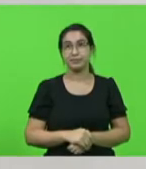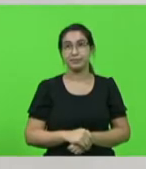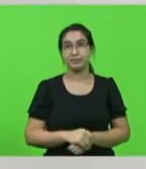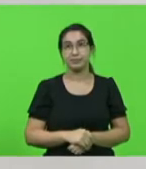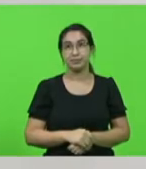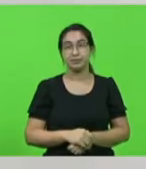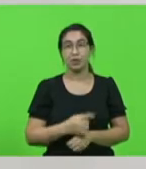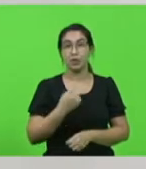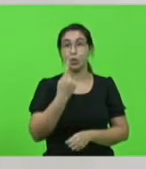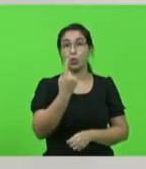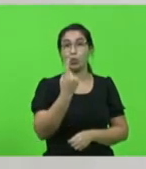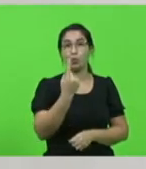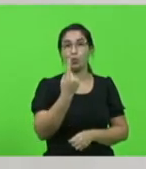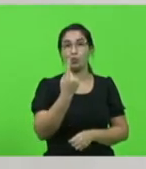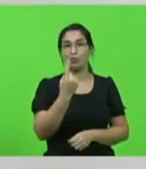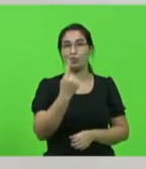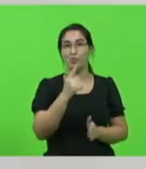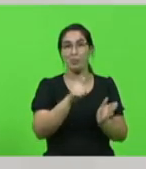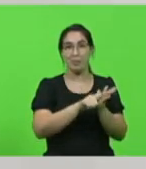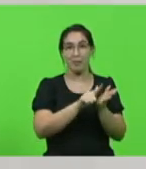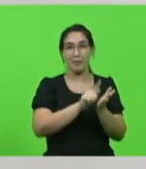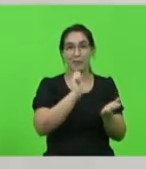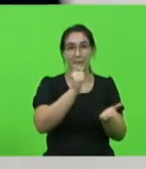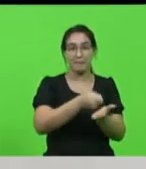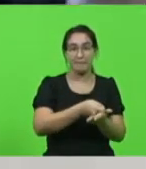3 ou uma fatura vencida há mais de 90 dias.